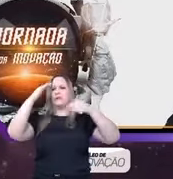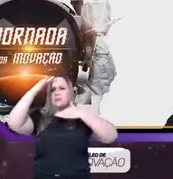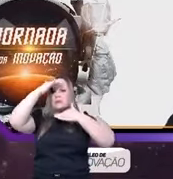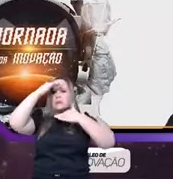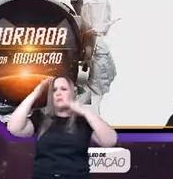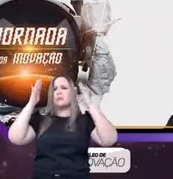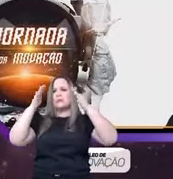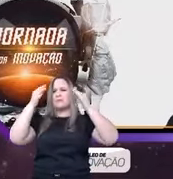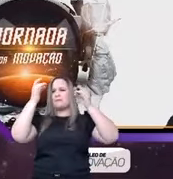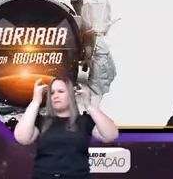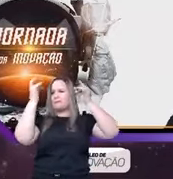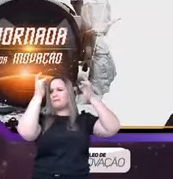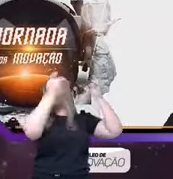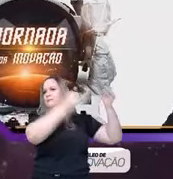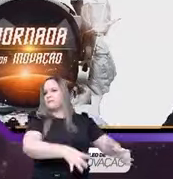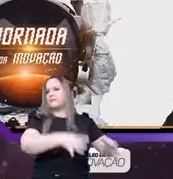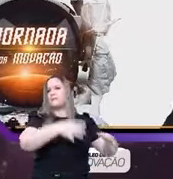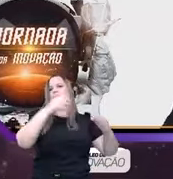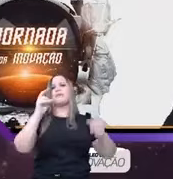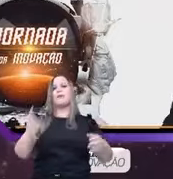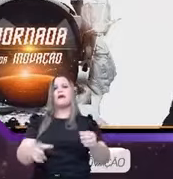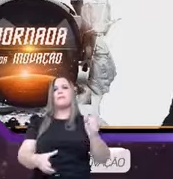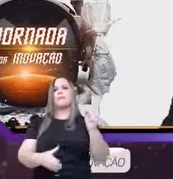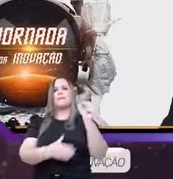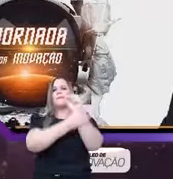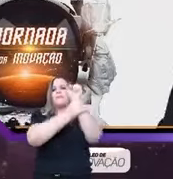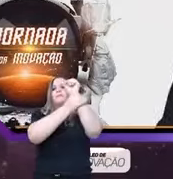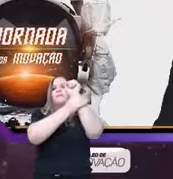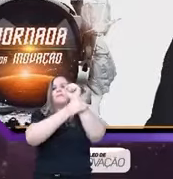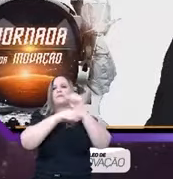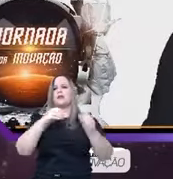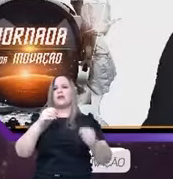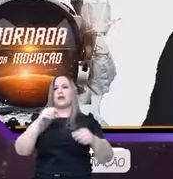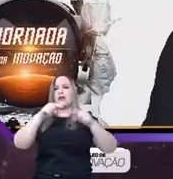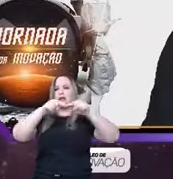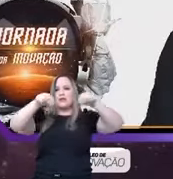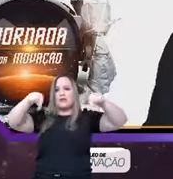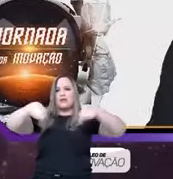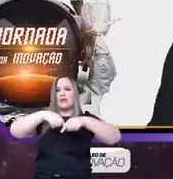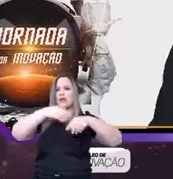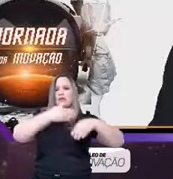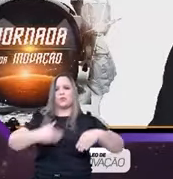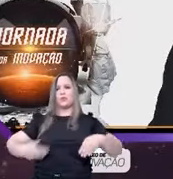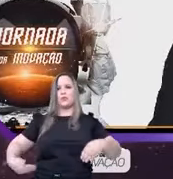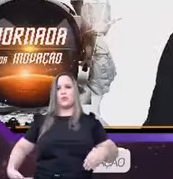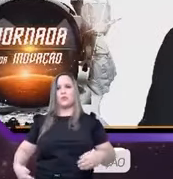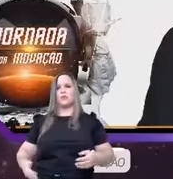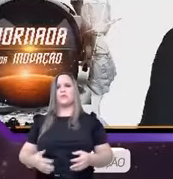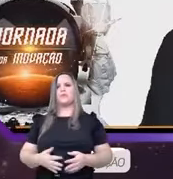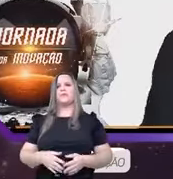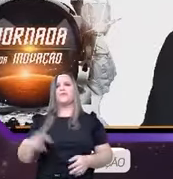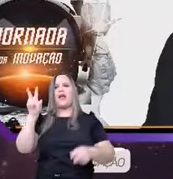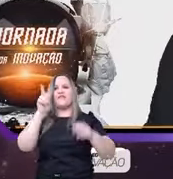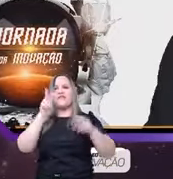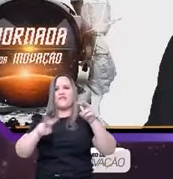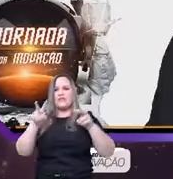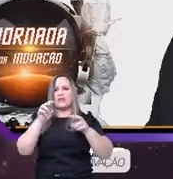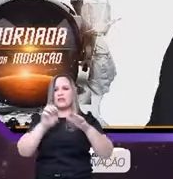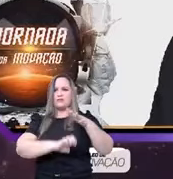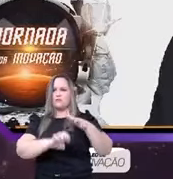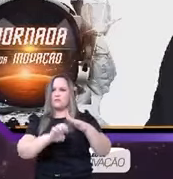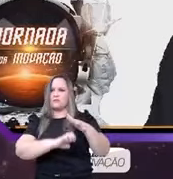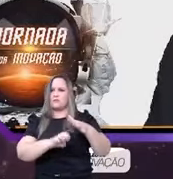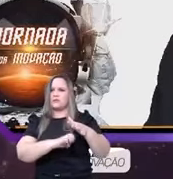preservação das instituições. Então, eu acho que a visão empresarial não deve ser